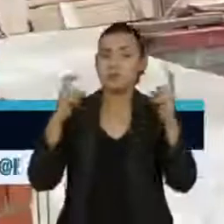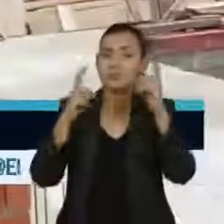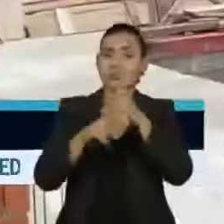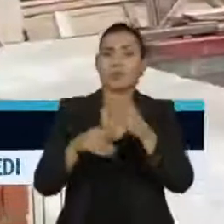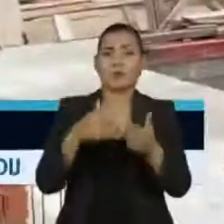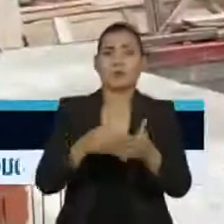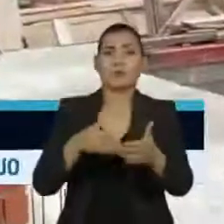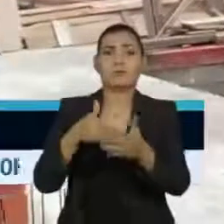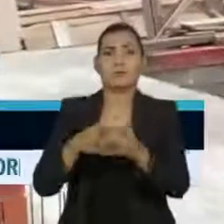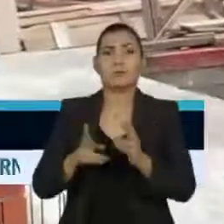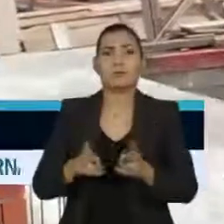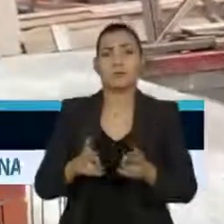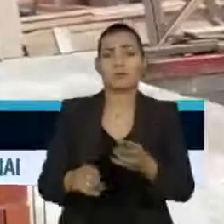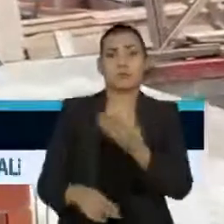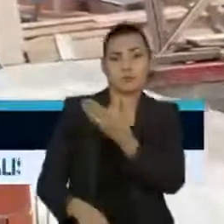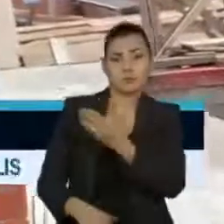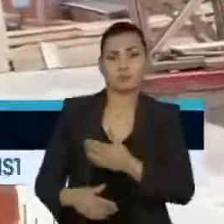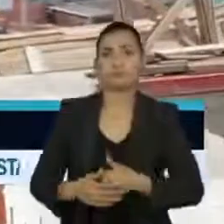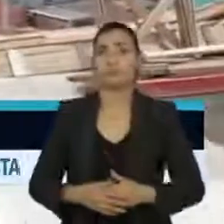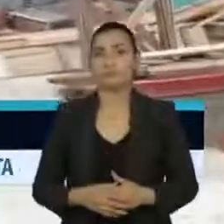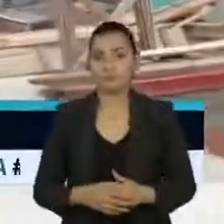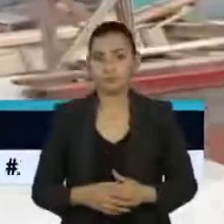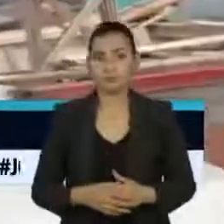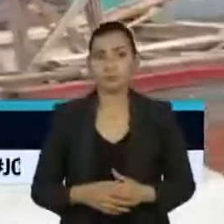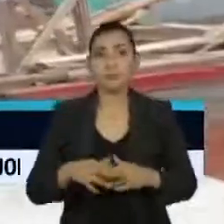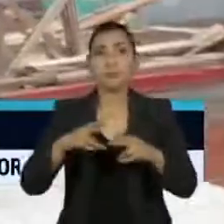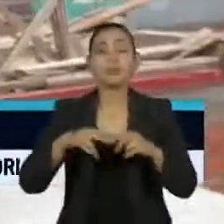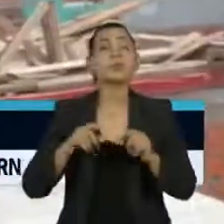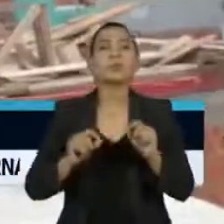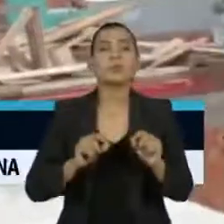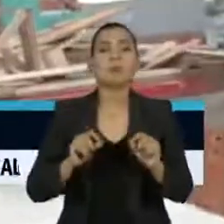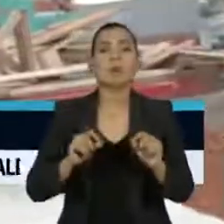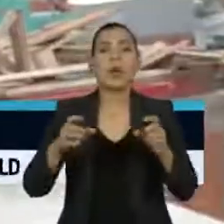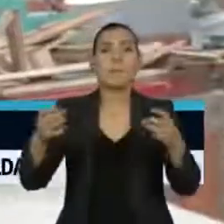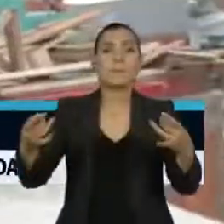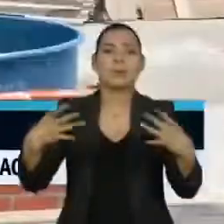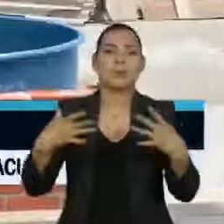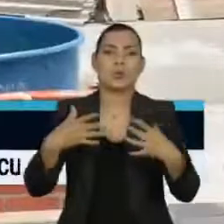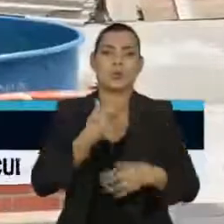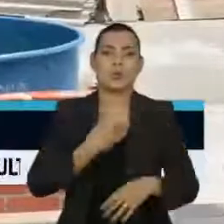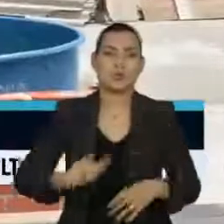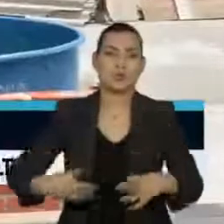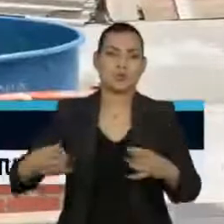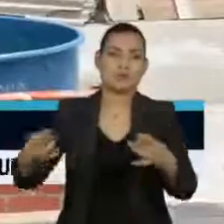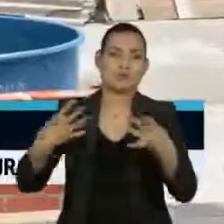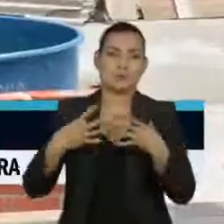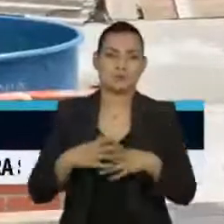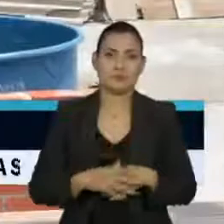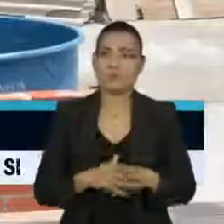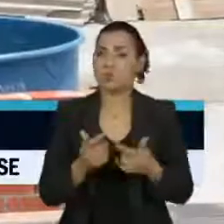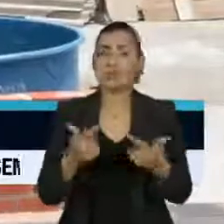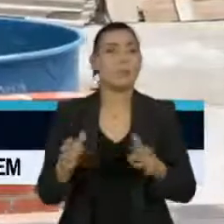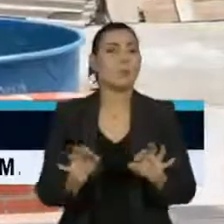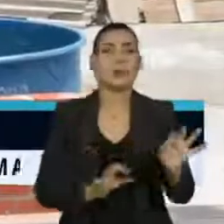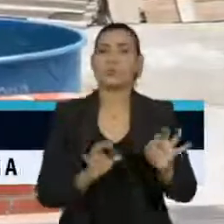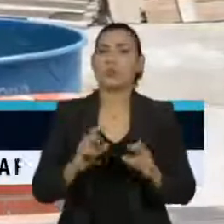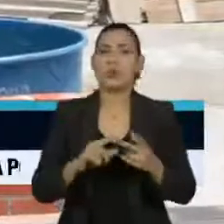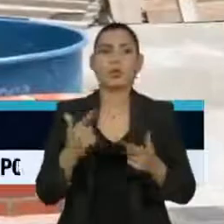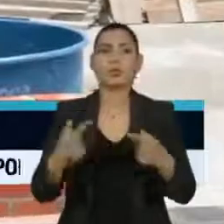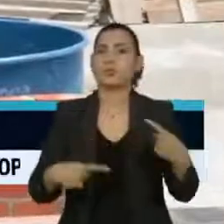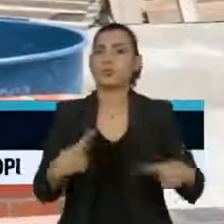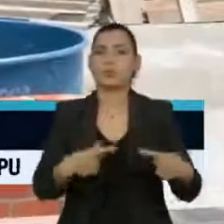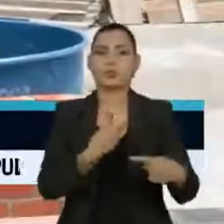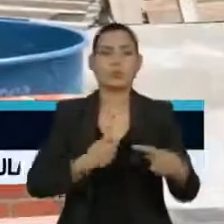região continuam. Para ela, a palavra certa é abandono. Não tem um plano, não tem